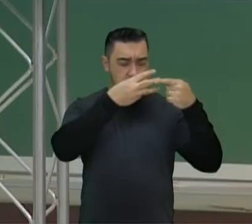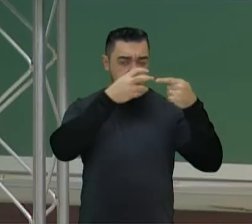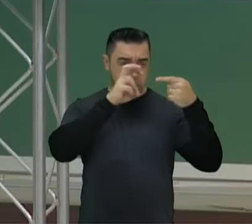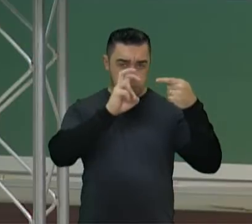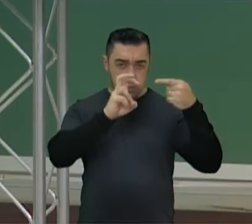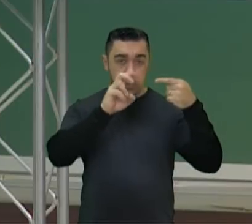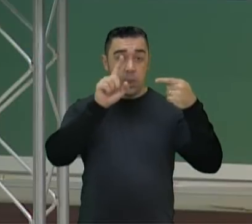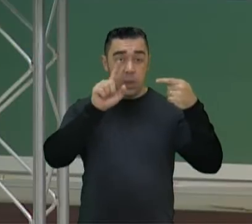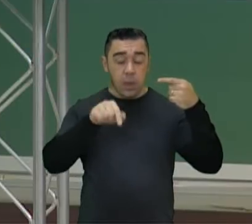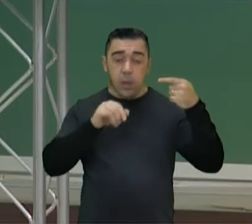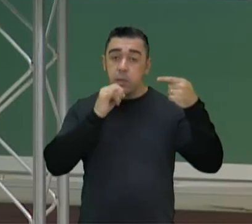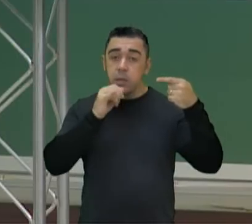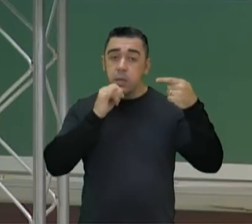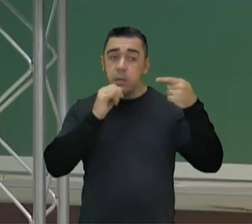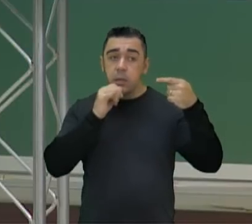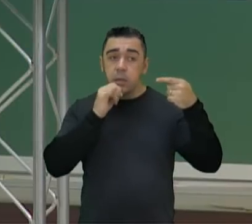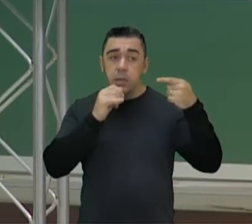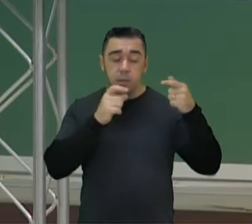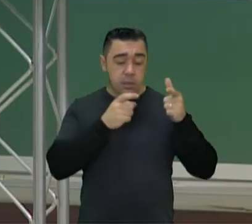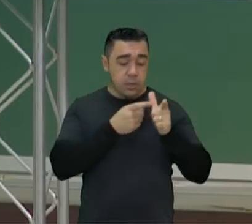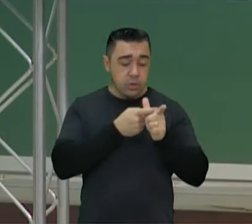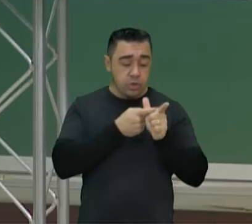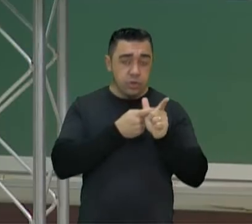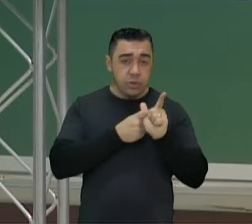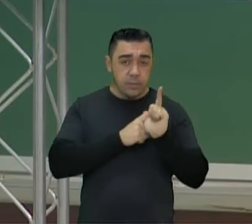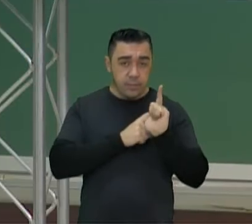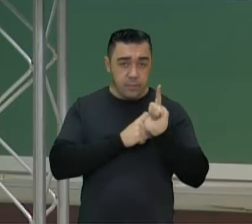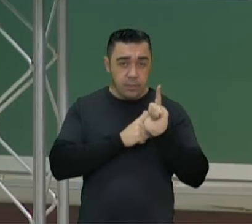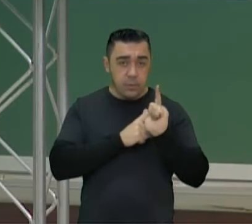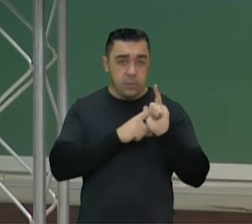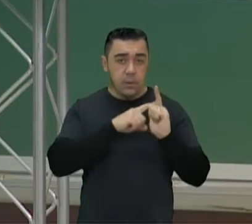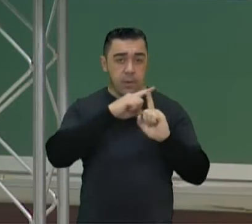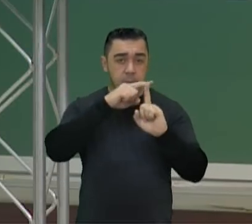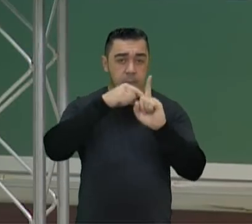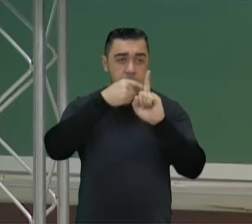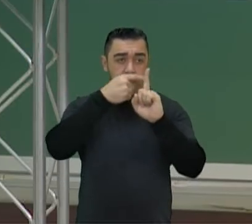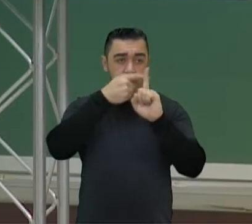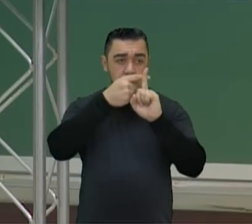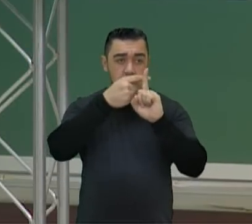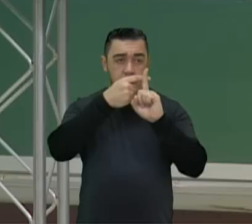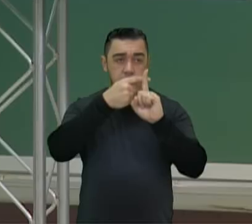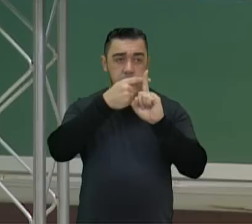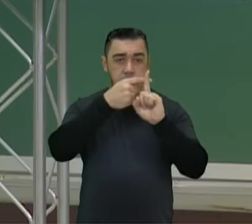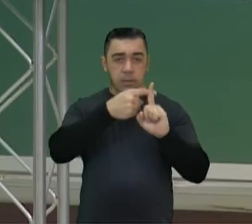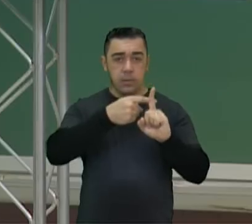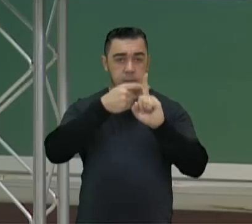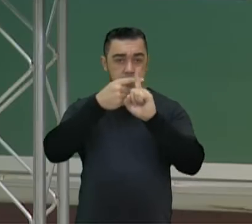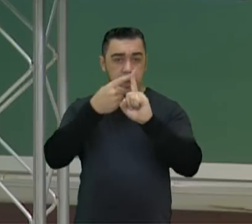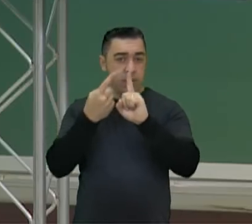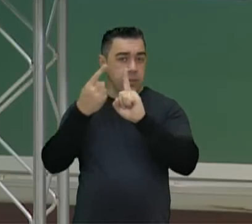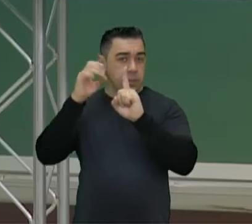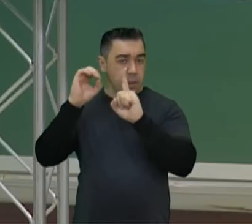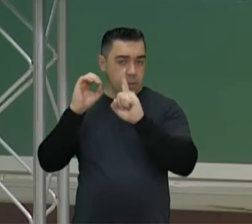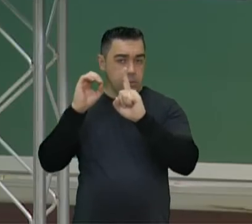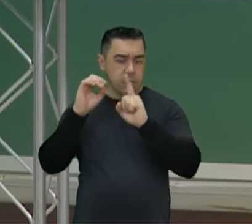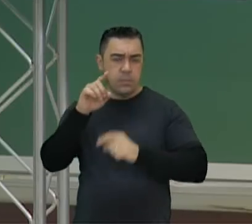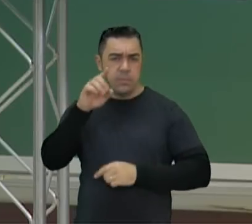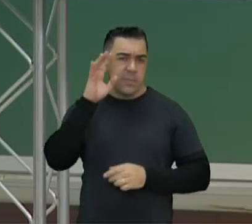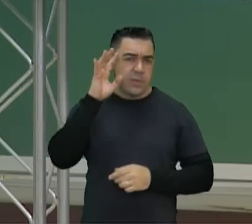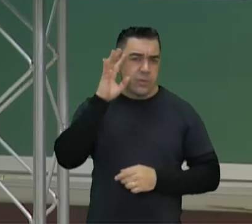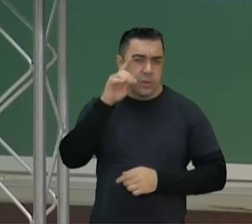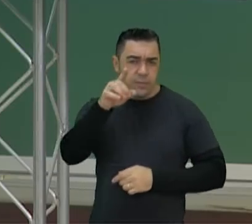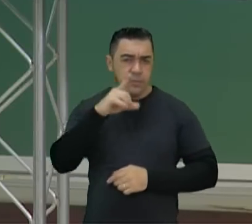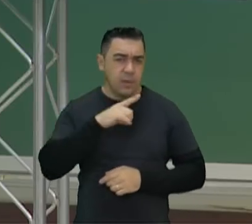módulo negativo, você vai somar a um módulo positivo, como se você tivesse uma dívida de